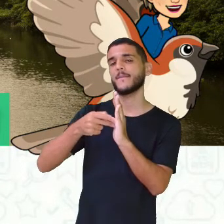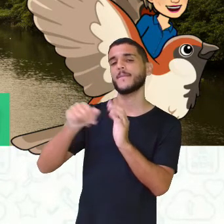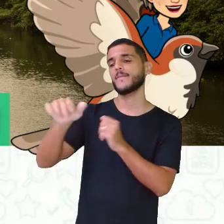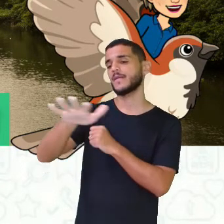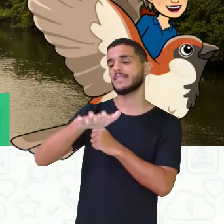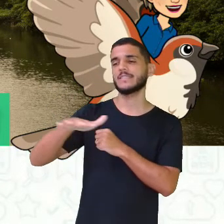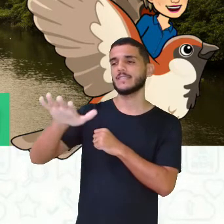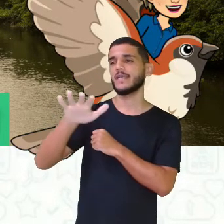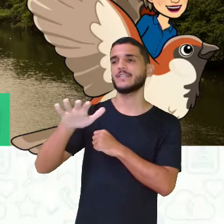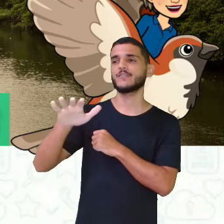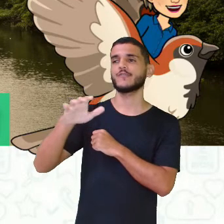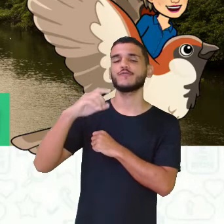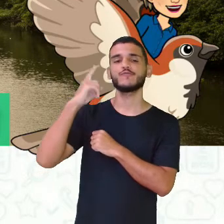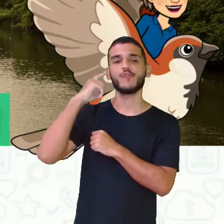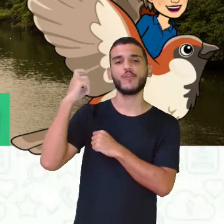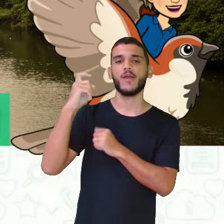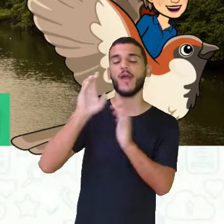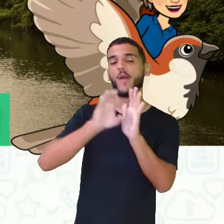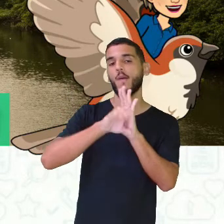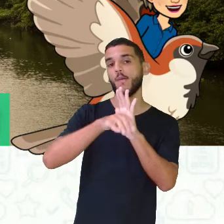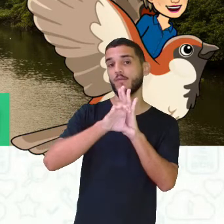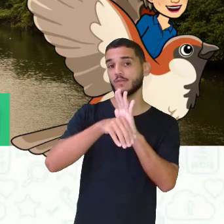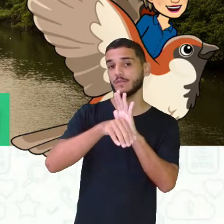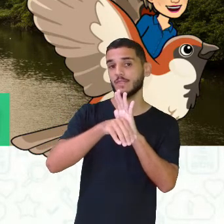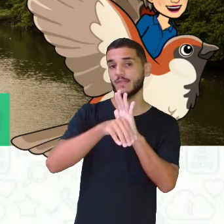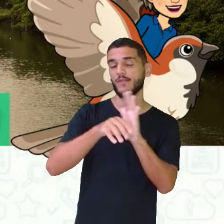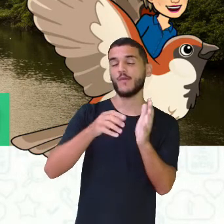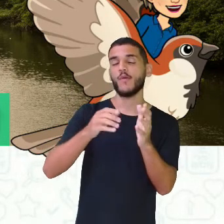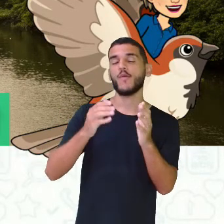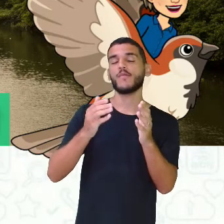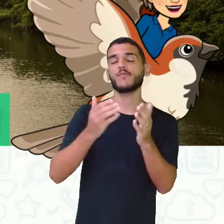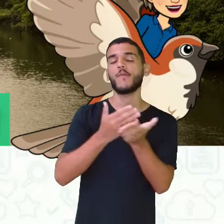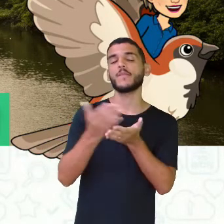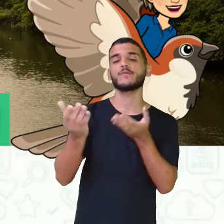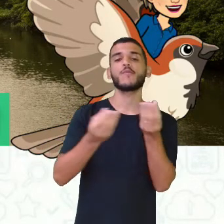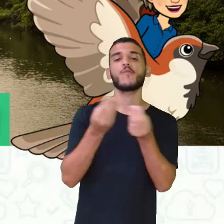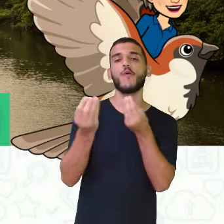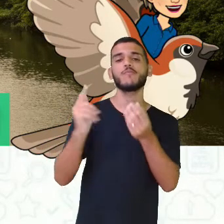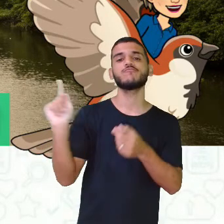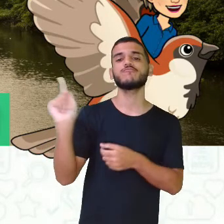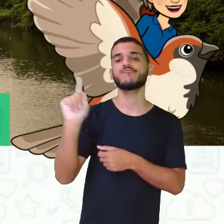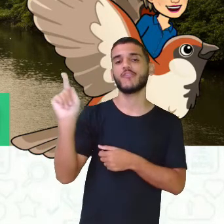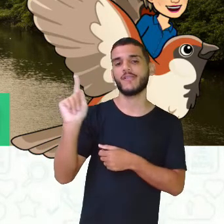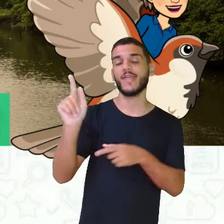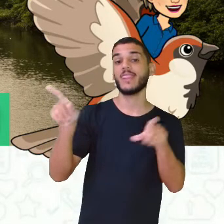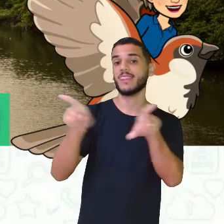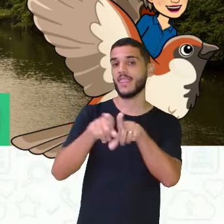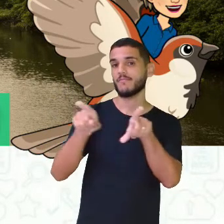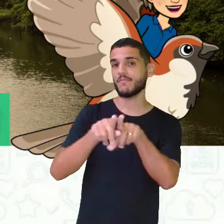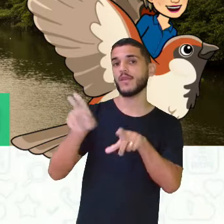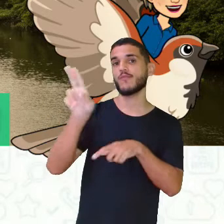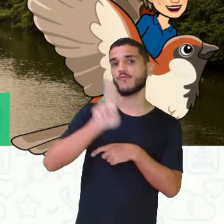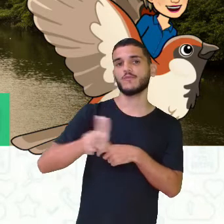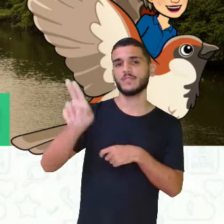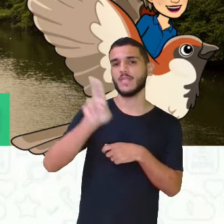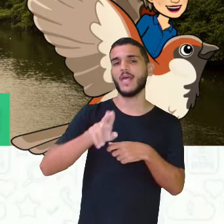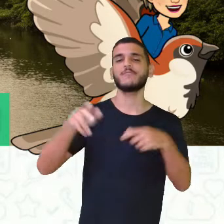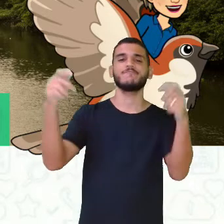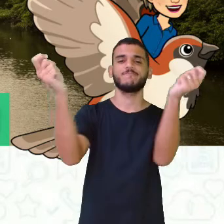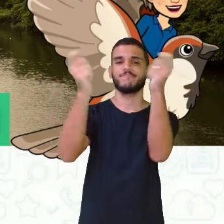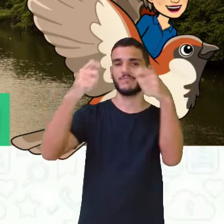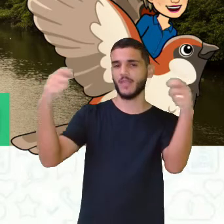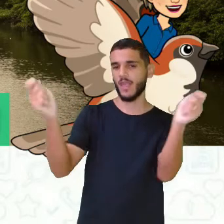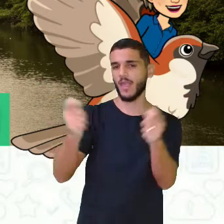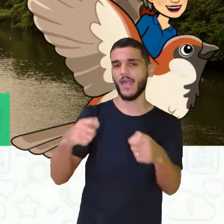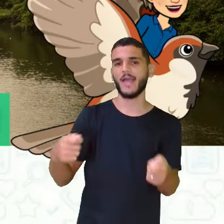conceito inicialmente da geografia, que é também utilizado na arte, é um dos gêneros de